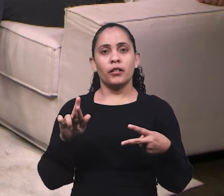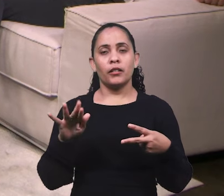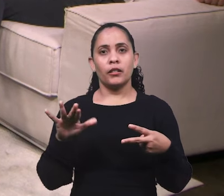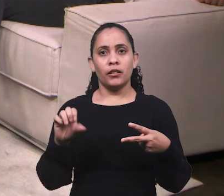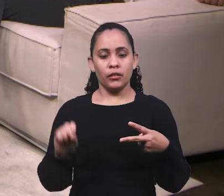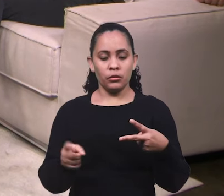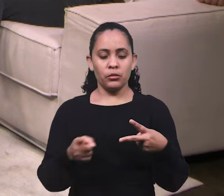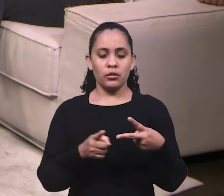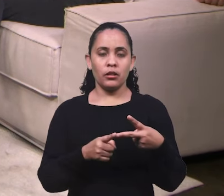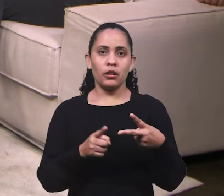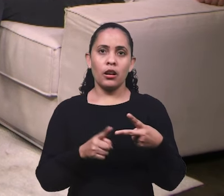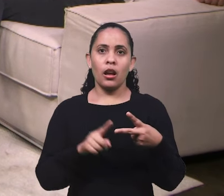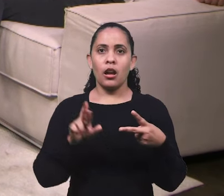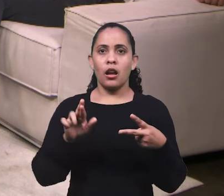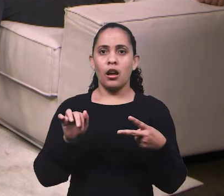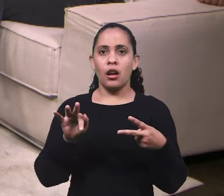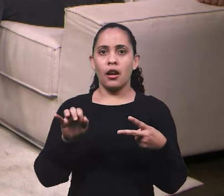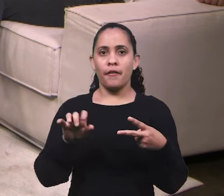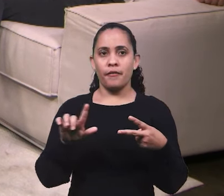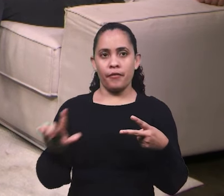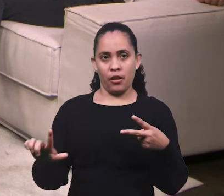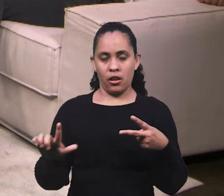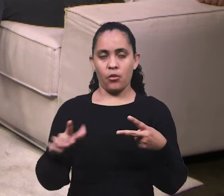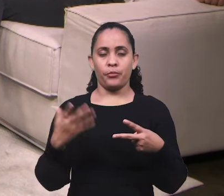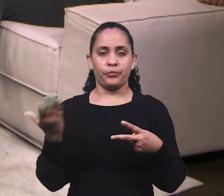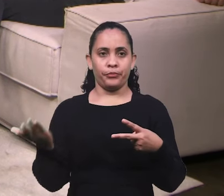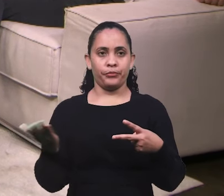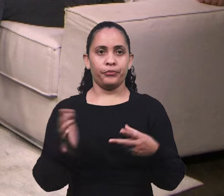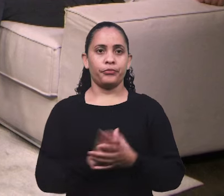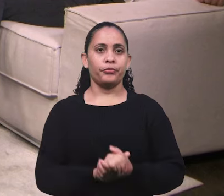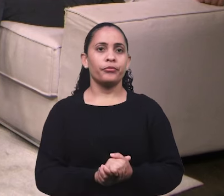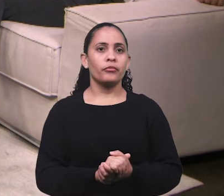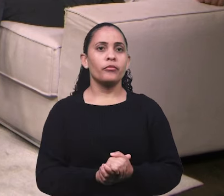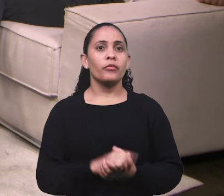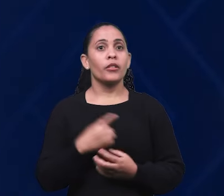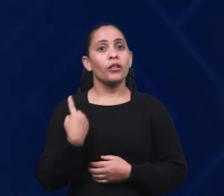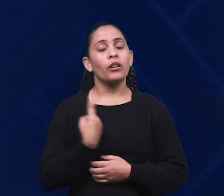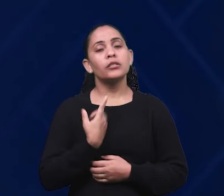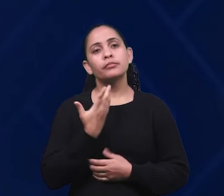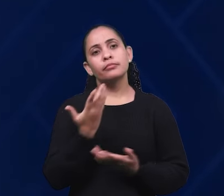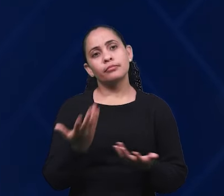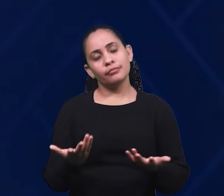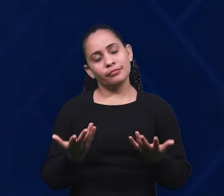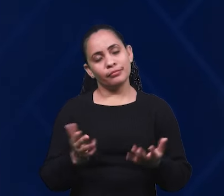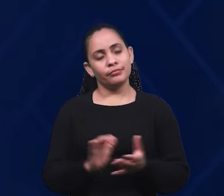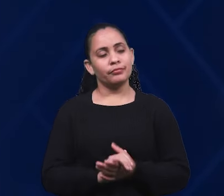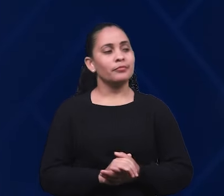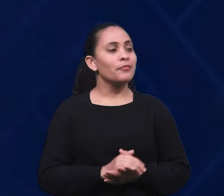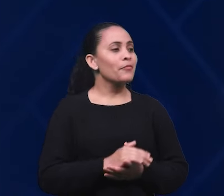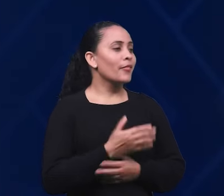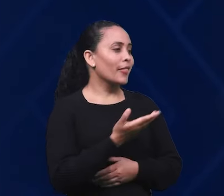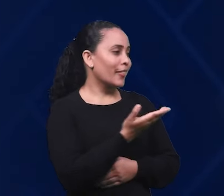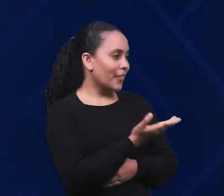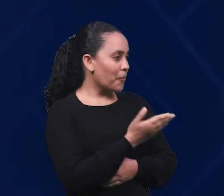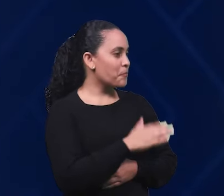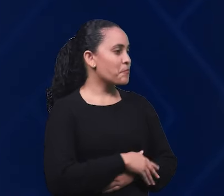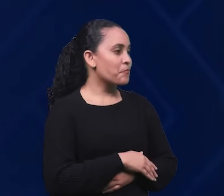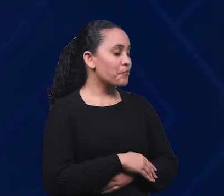Rocha, filho, e o Rafael Coelho Teixeira. Então, Bressan, seja muito